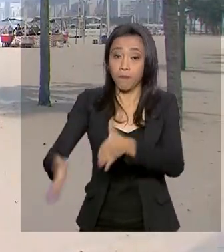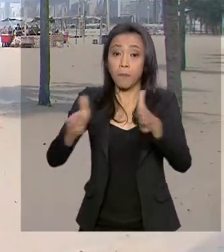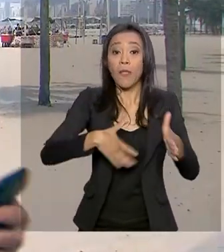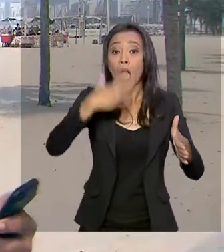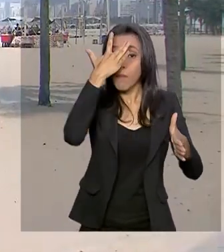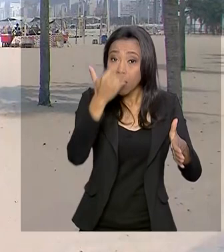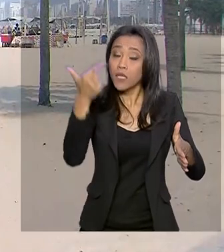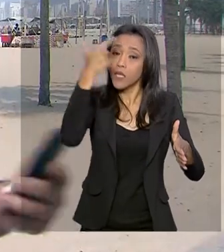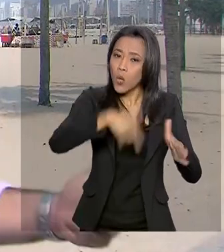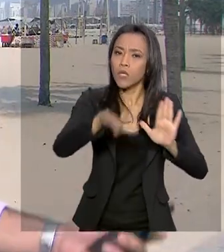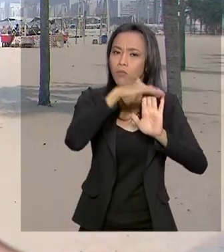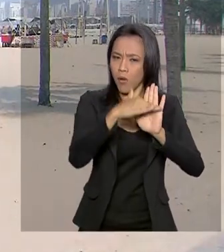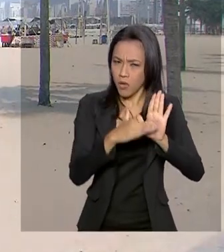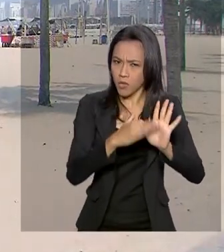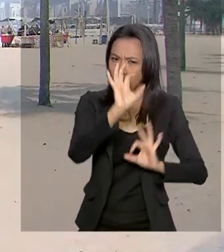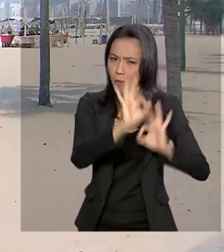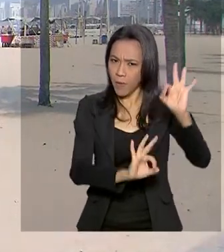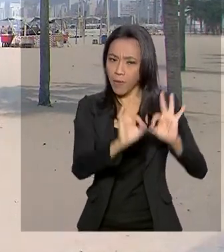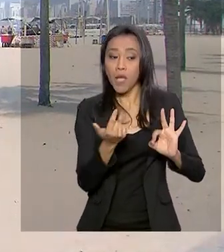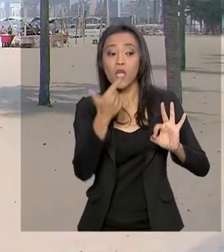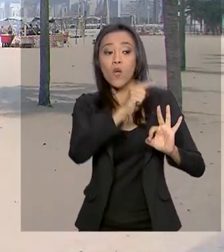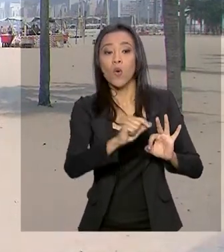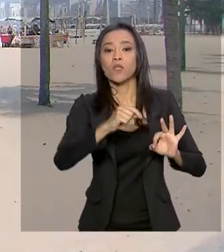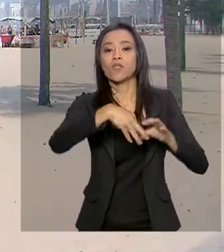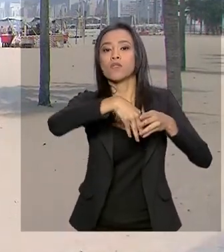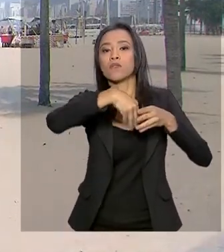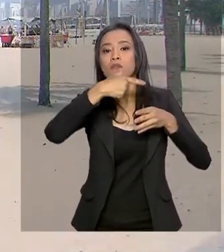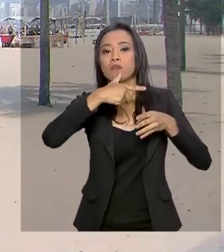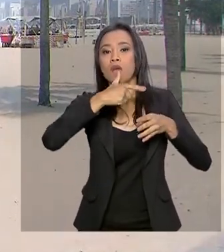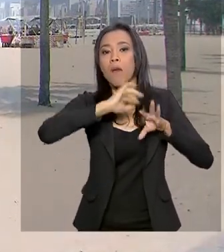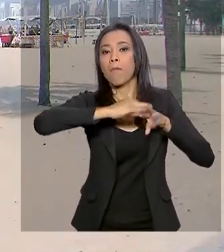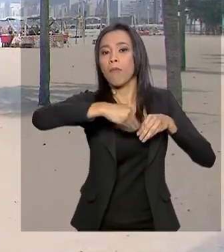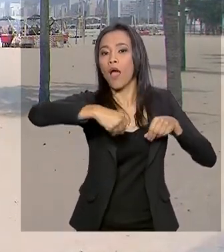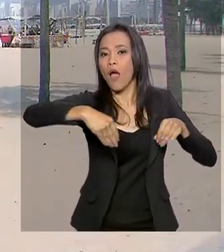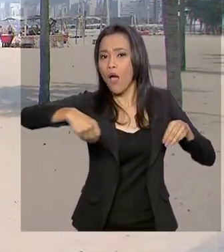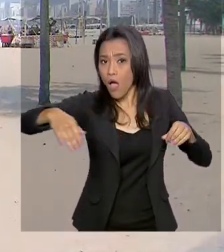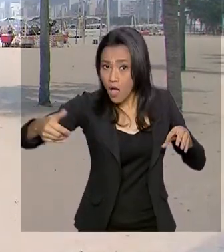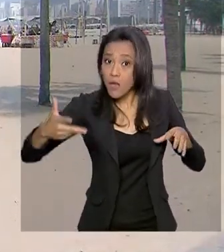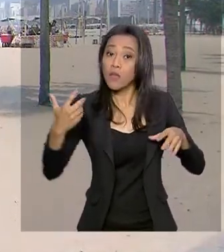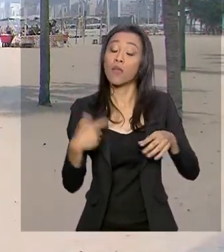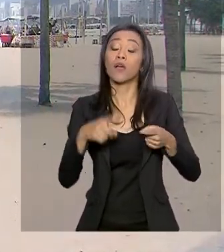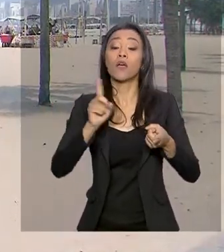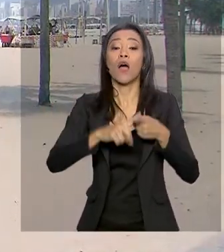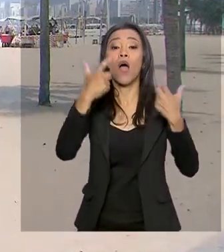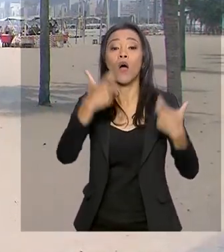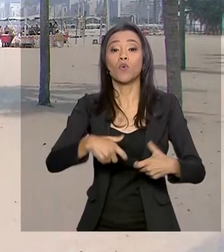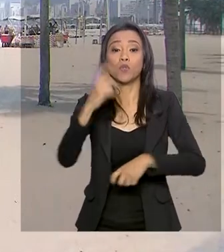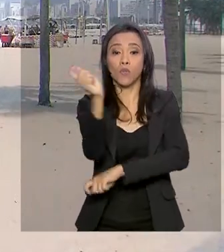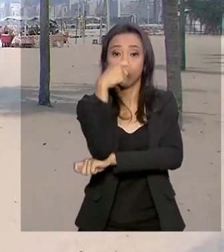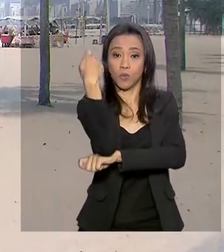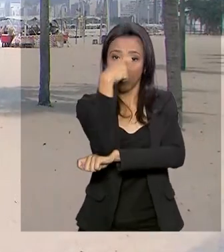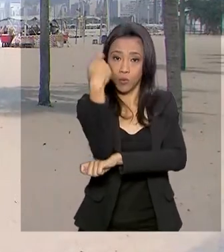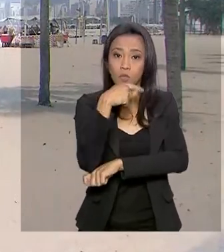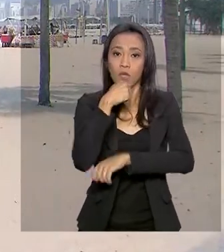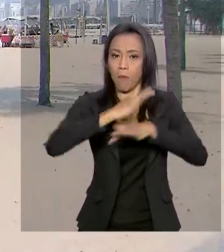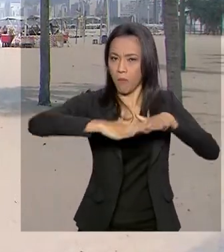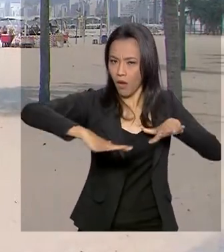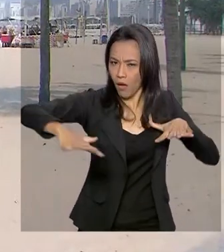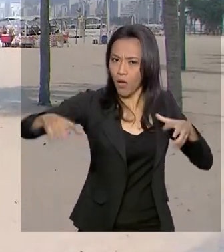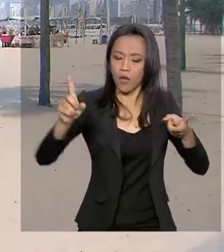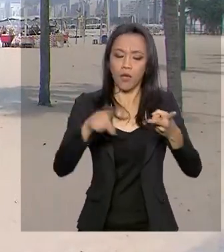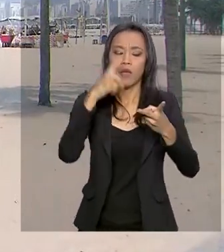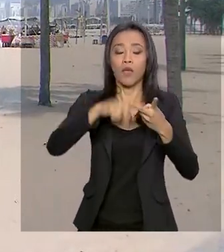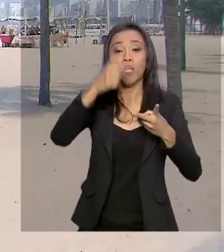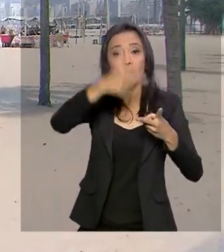ações em outros outras praias do país no balneário cassino no rio grande do sul e também na praia de